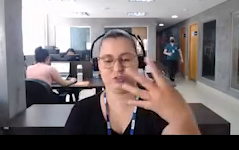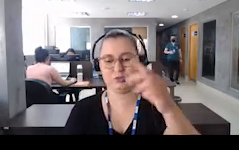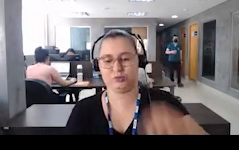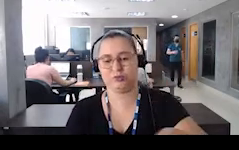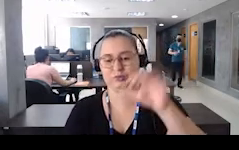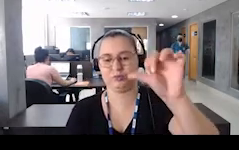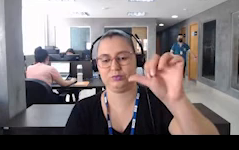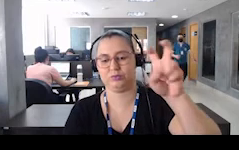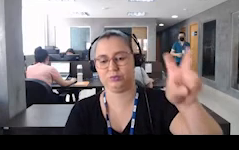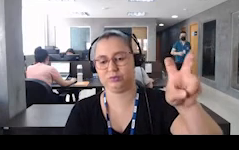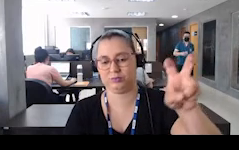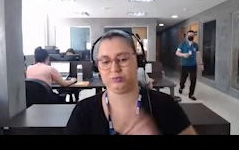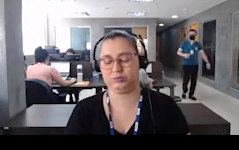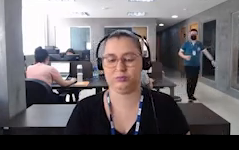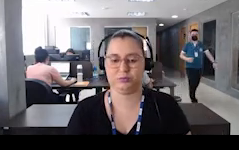24,95.